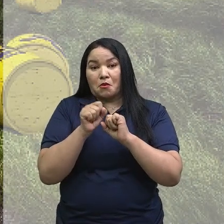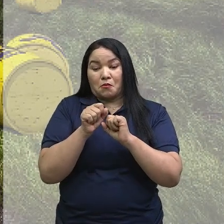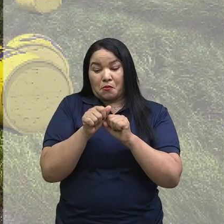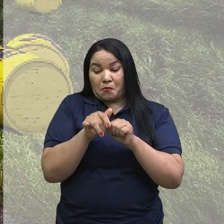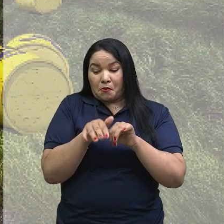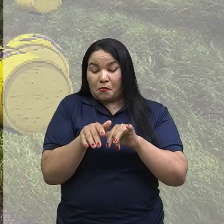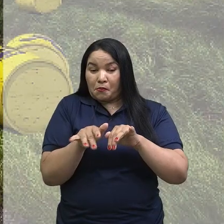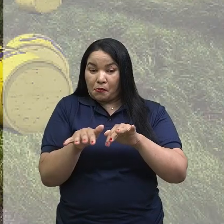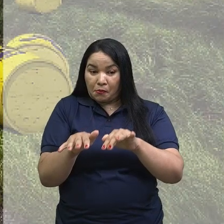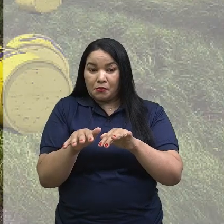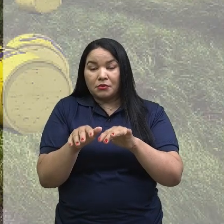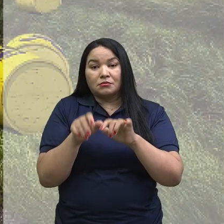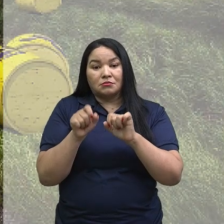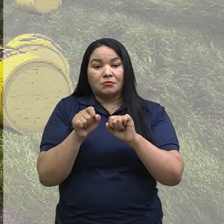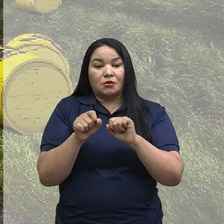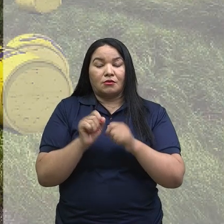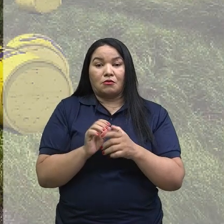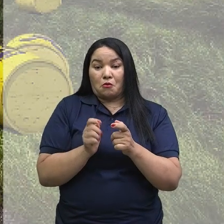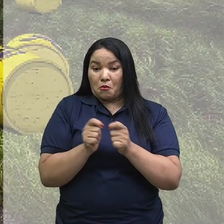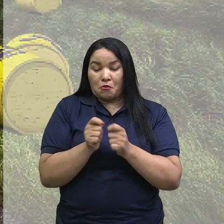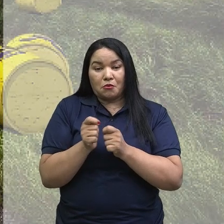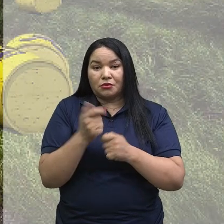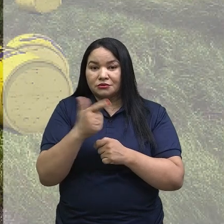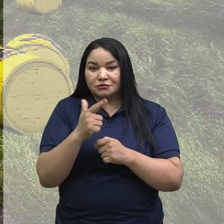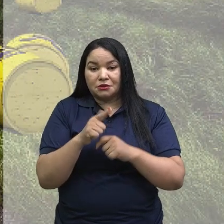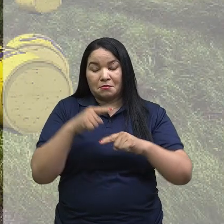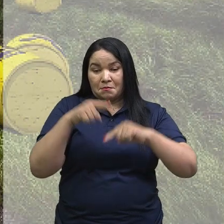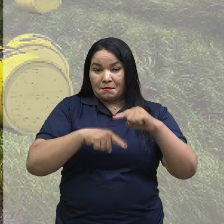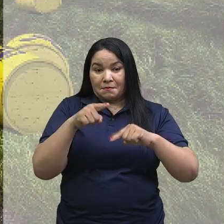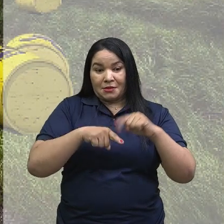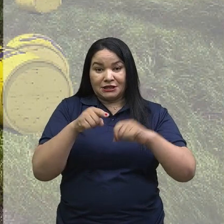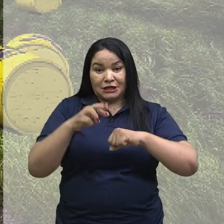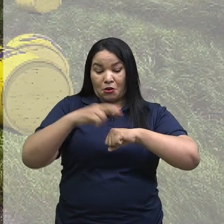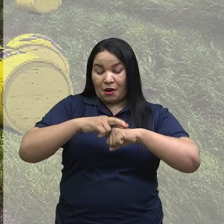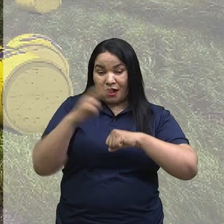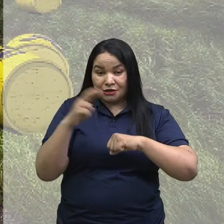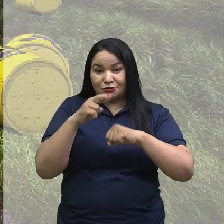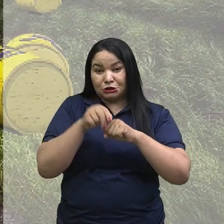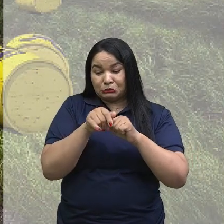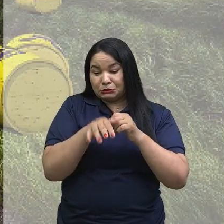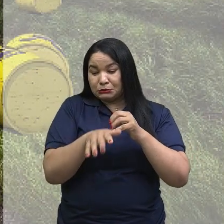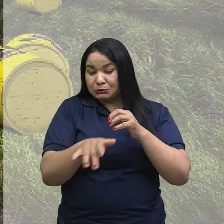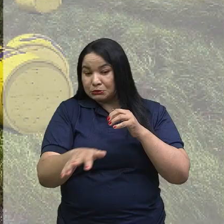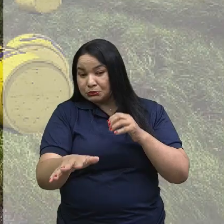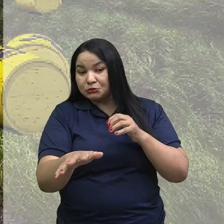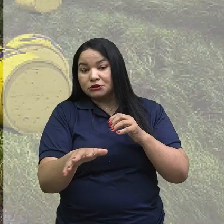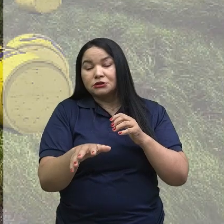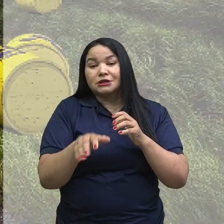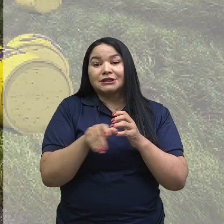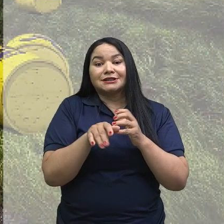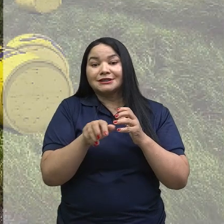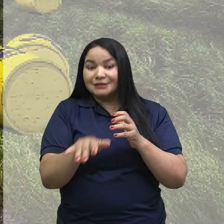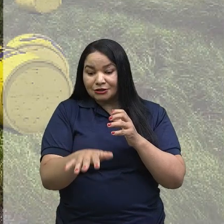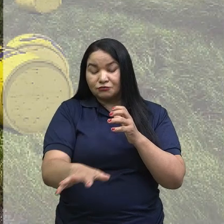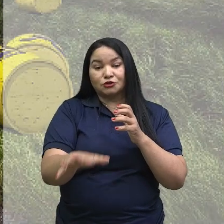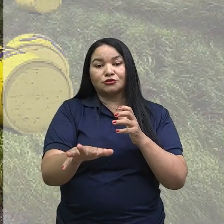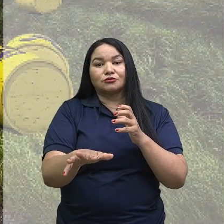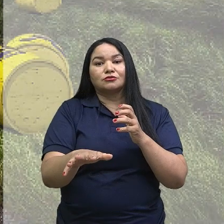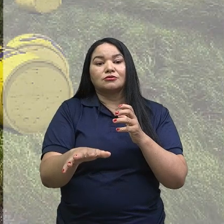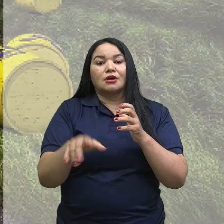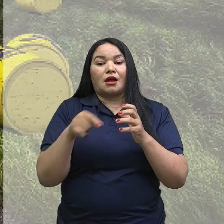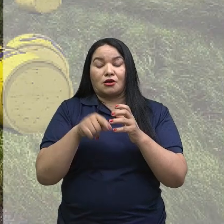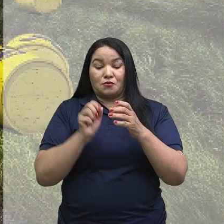liberação descontrolada de material radioativo. Então, vazou alguma coisa da